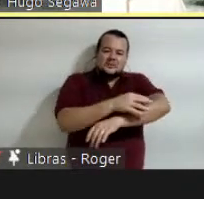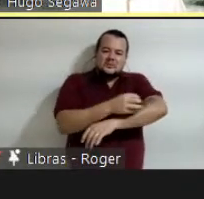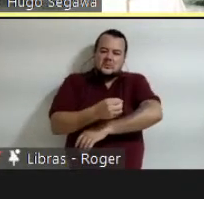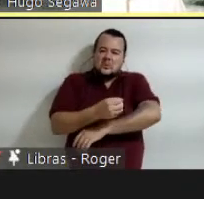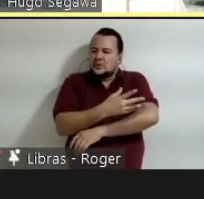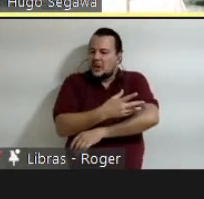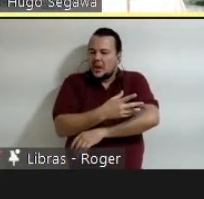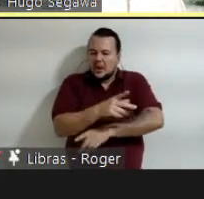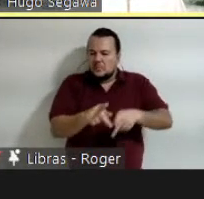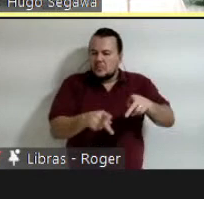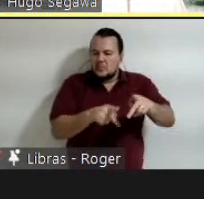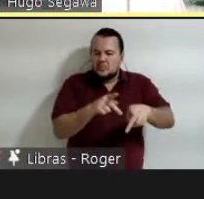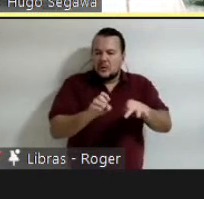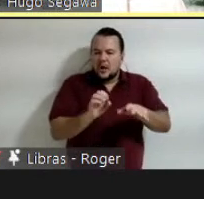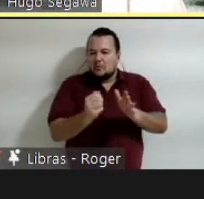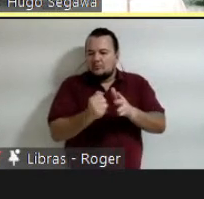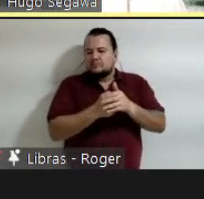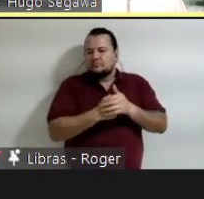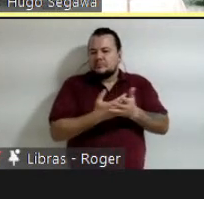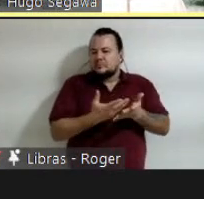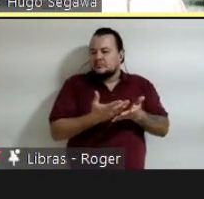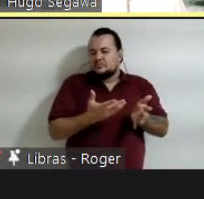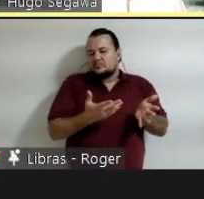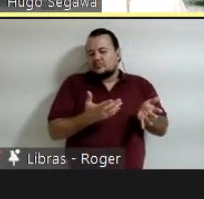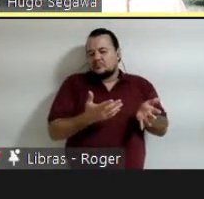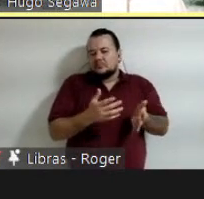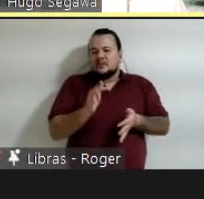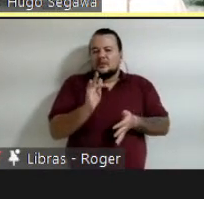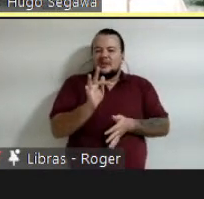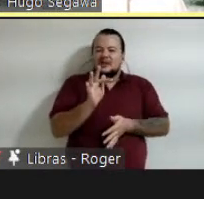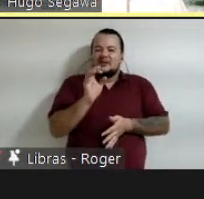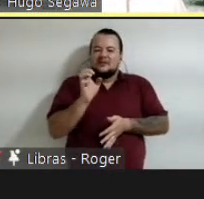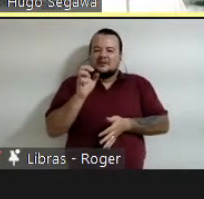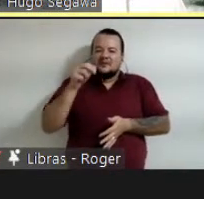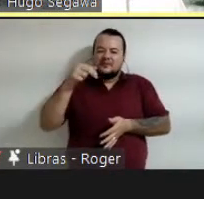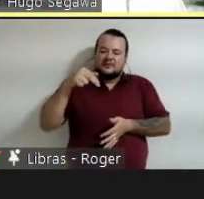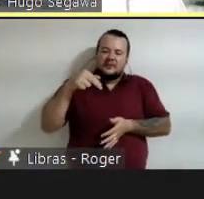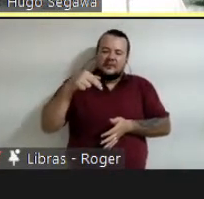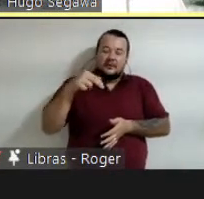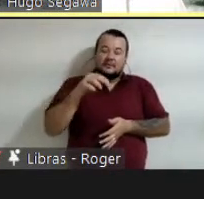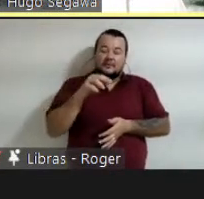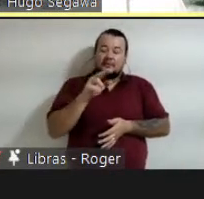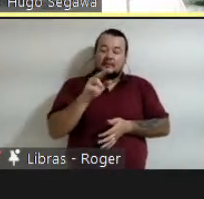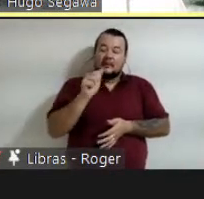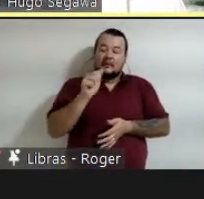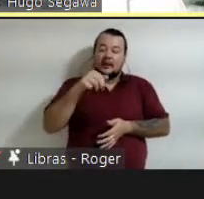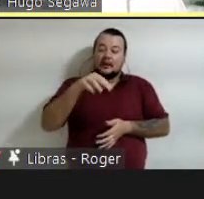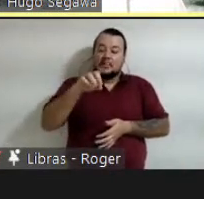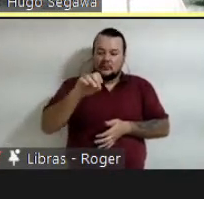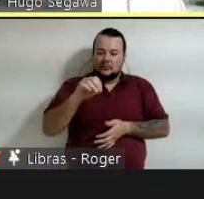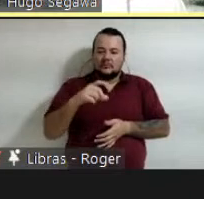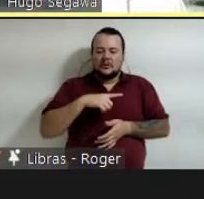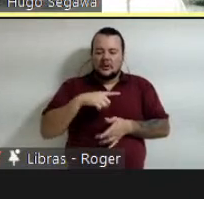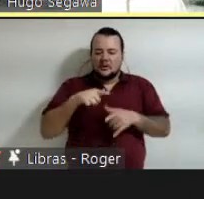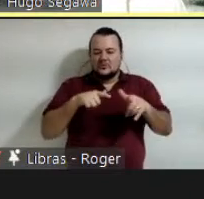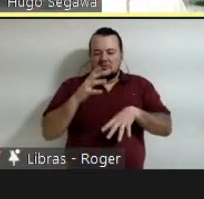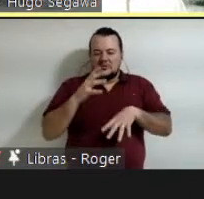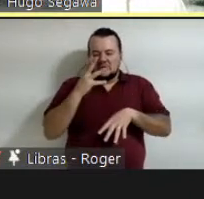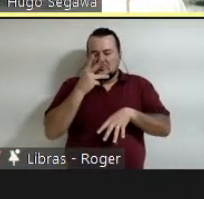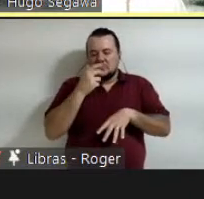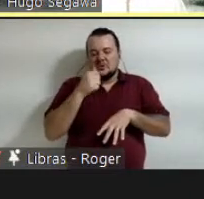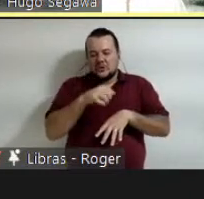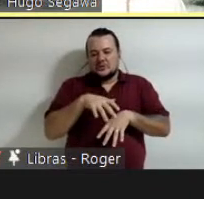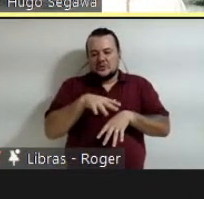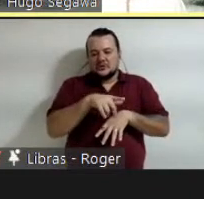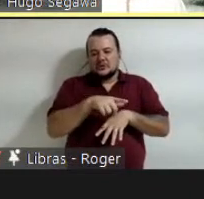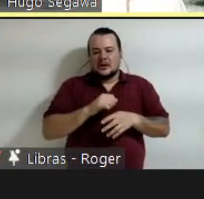enfim. Enfim, o Fernando Lara tem um trabalho lindo sobre isso, acho que vale a pena checar essa